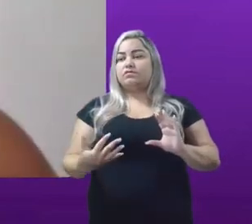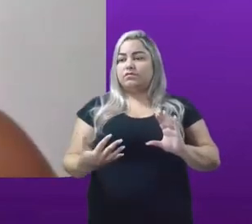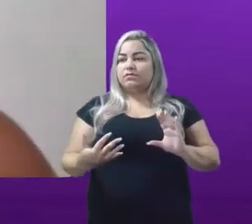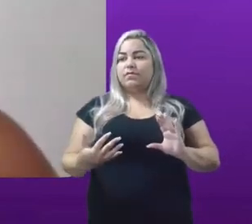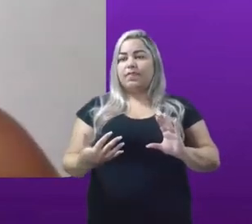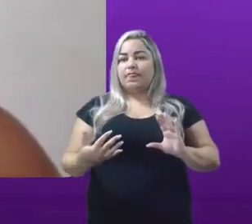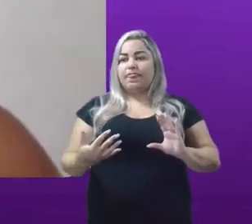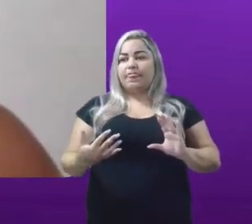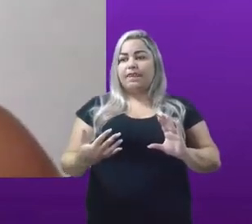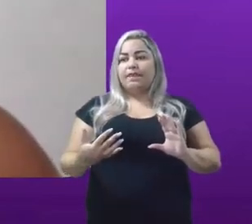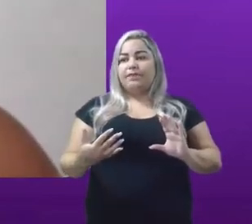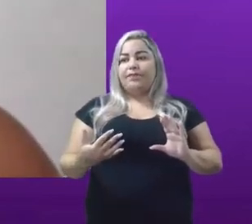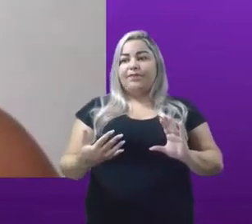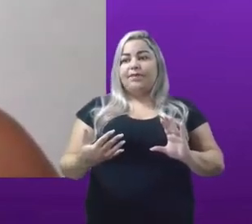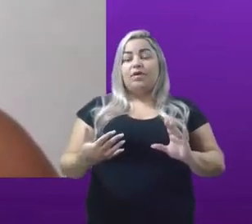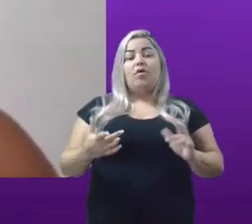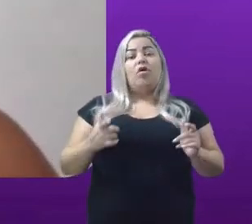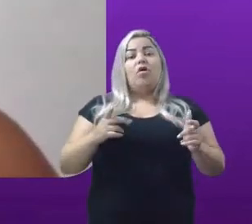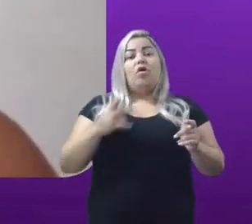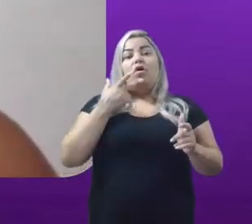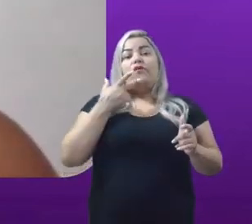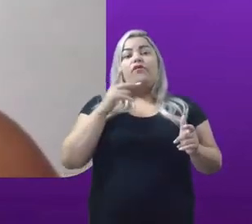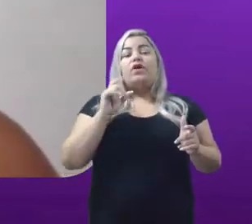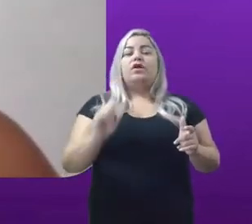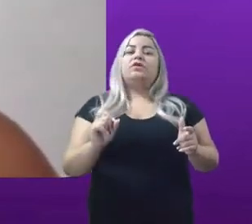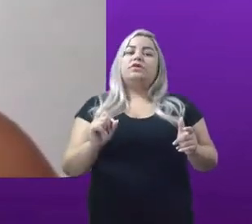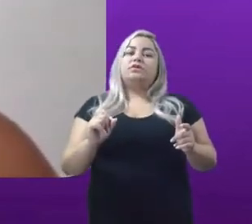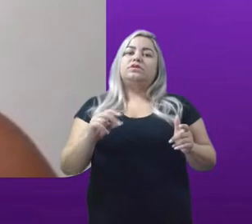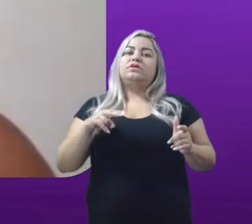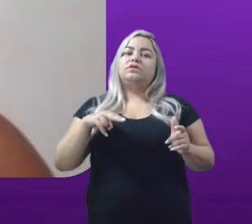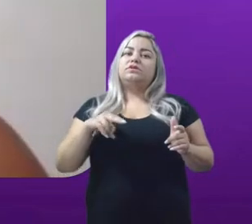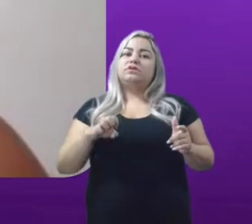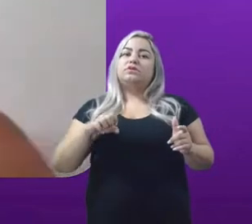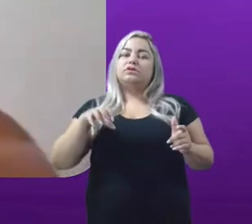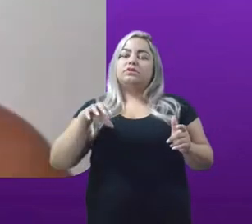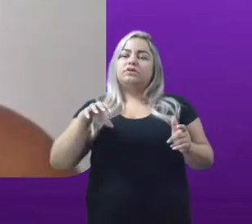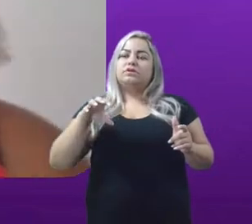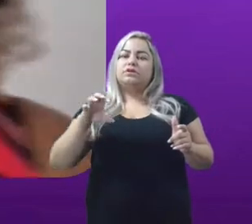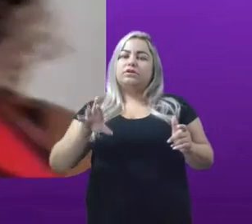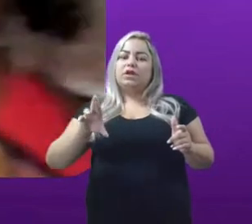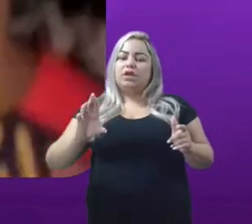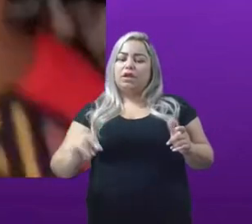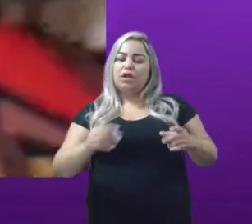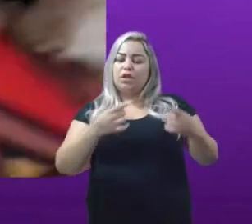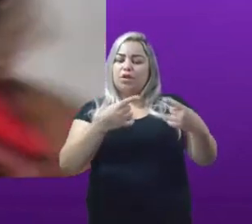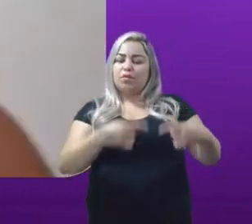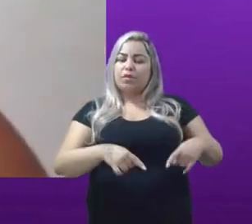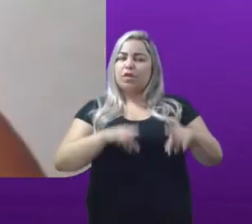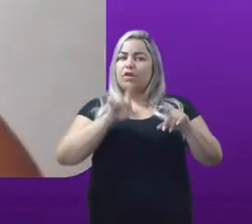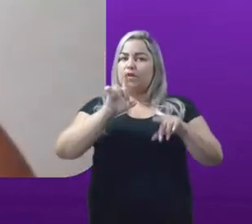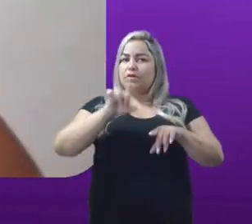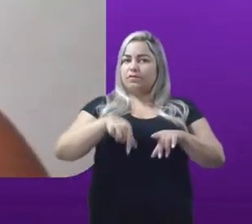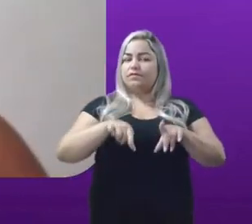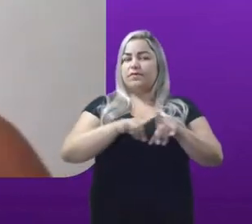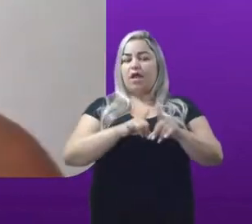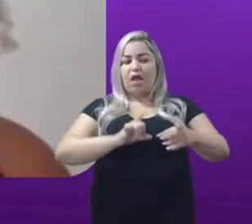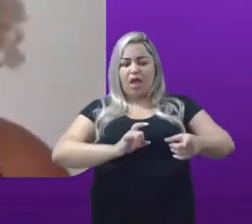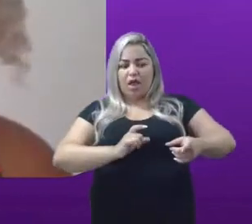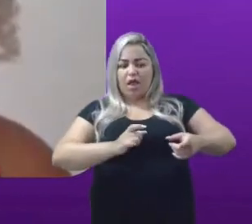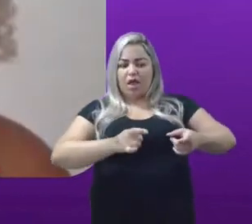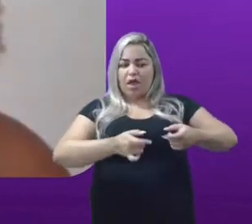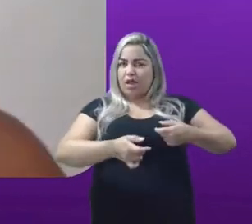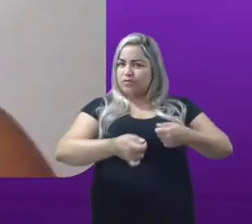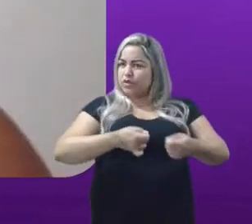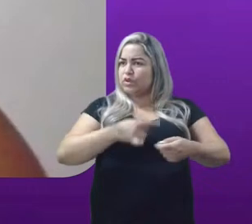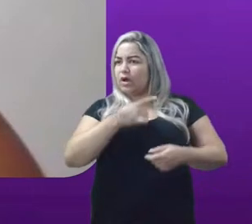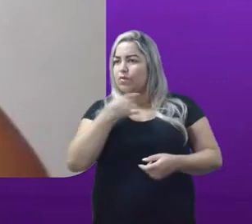Mbembe, né, onde ele fala da necropolítica, né? A necropolítica é justamente essa administração da